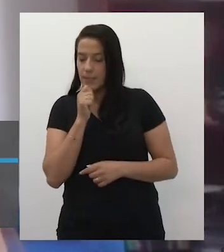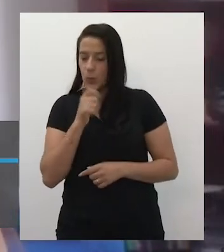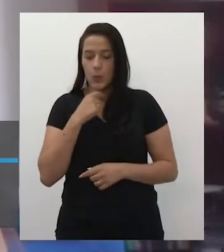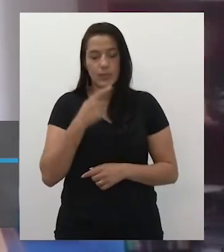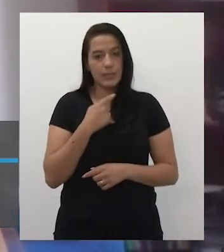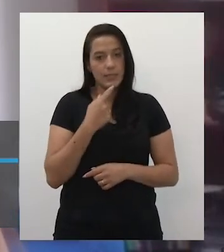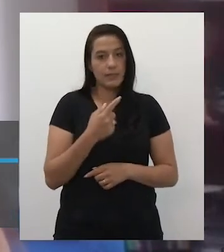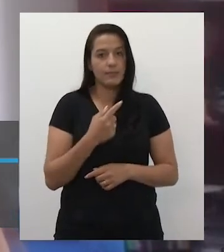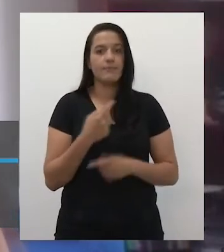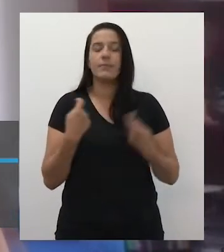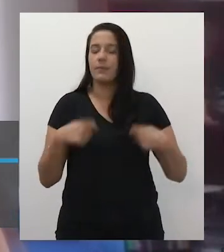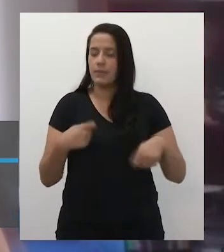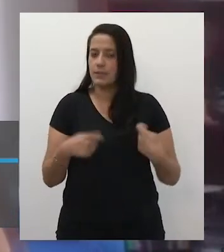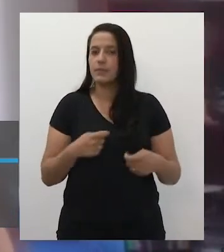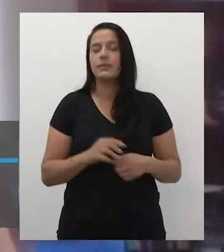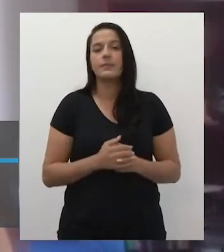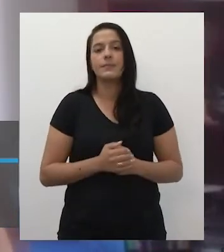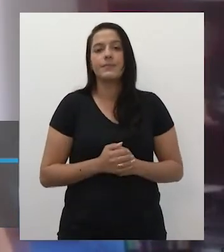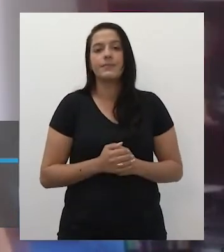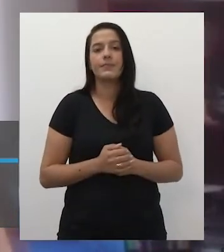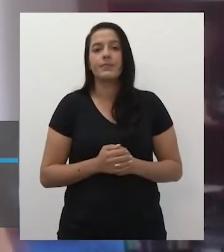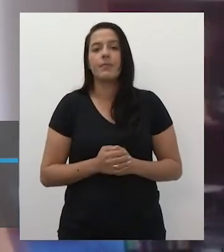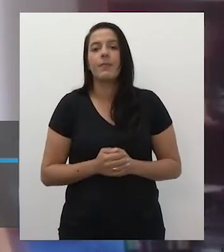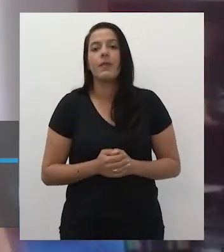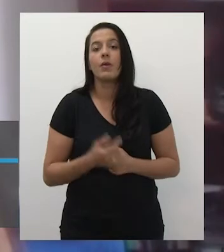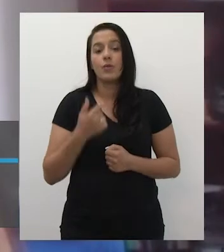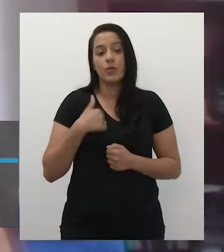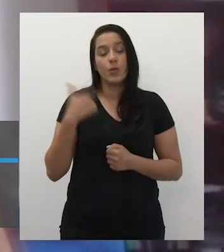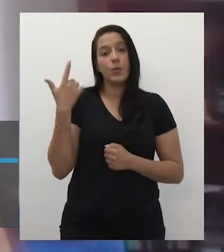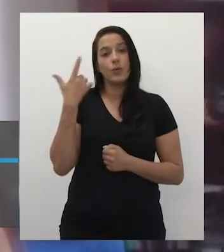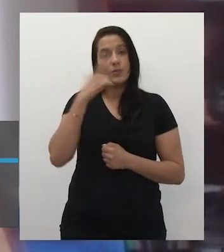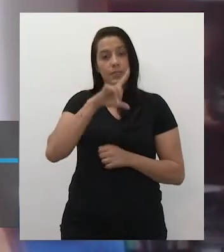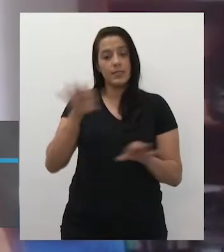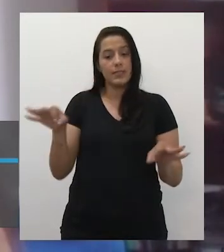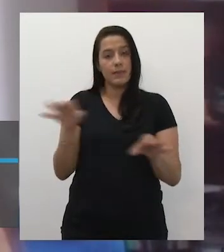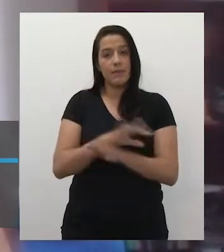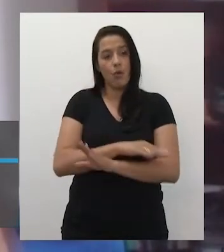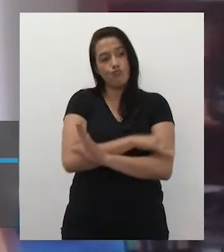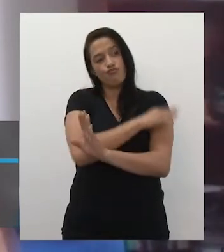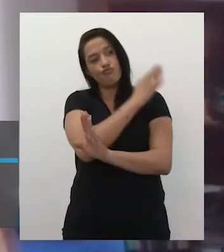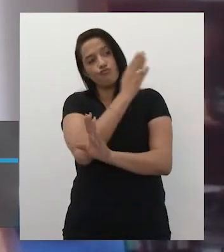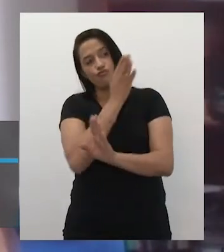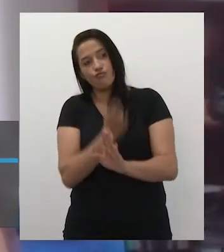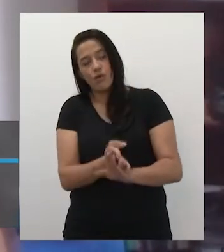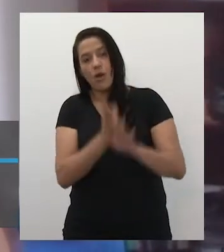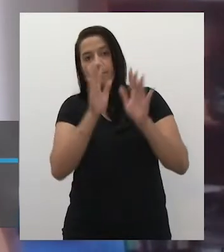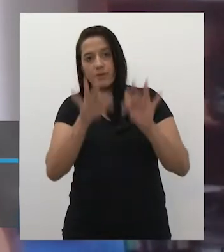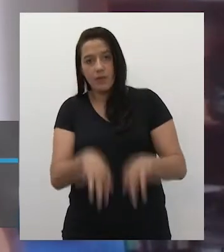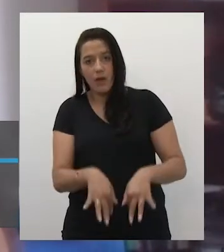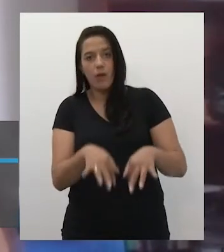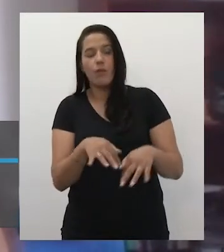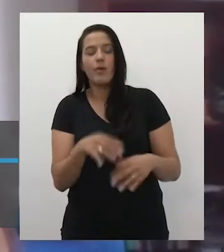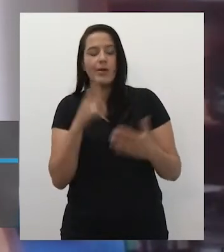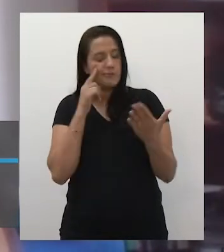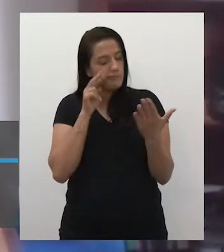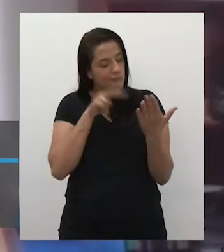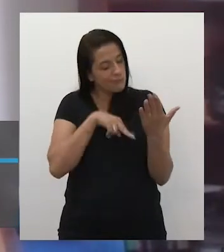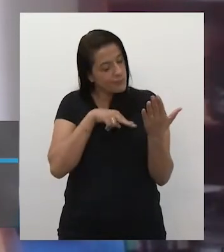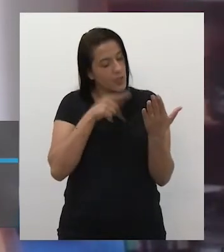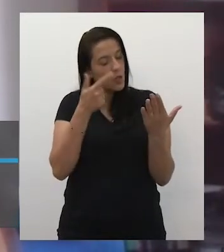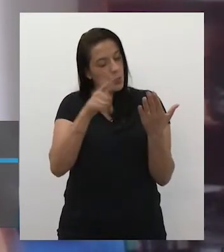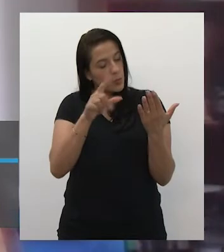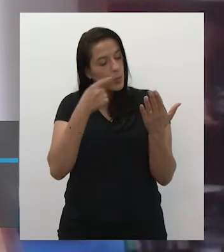consigo finalizar. Mas, além disso, é legal a gente fazer uma reavaliação daquilo que a gente conseguiu